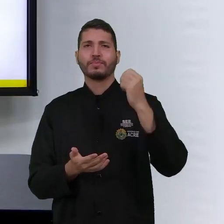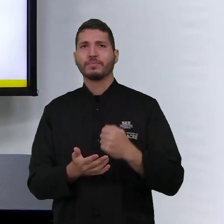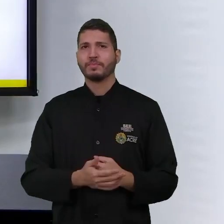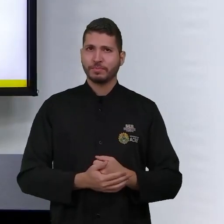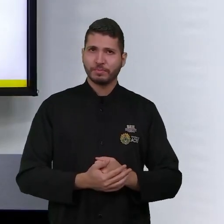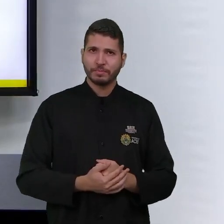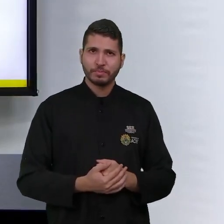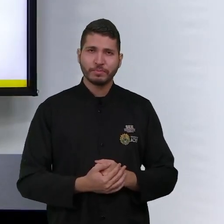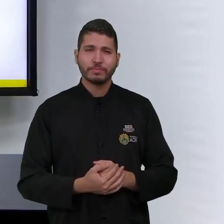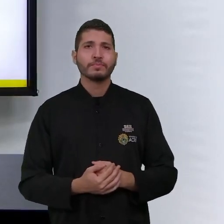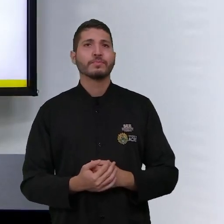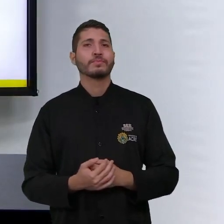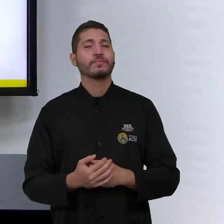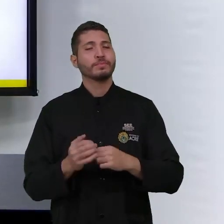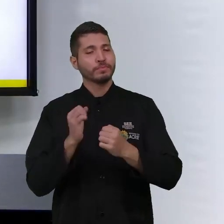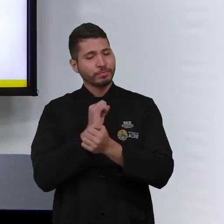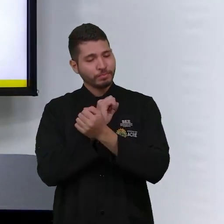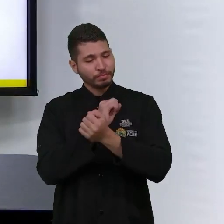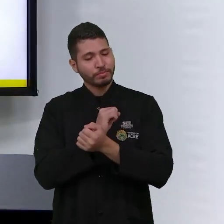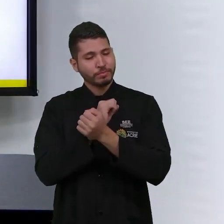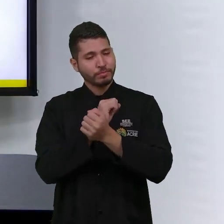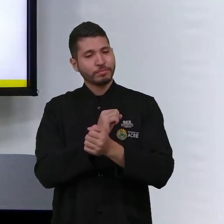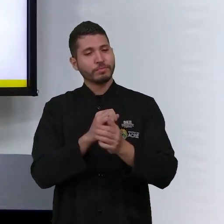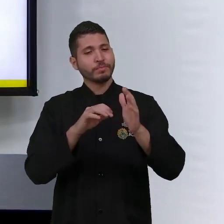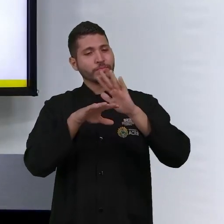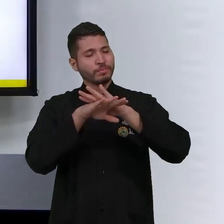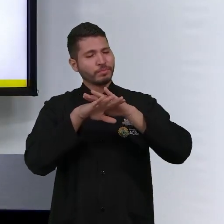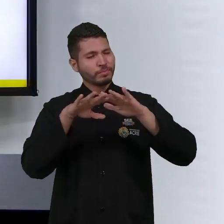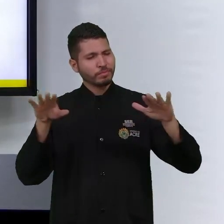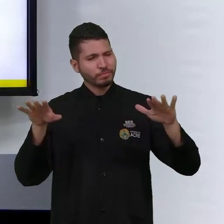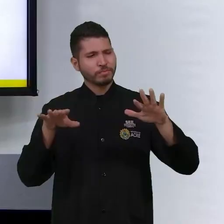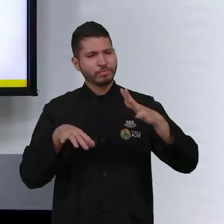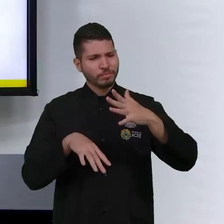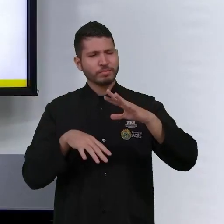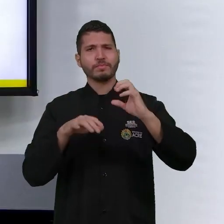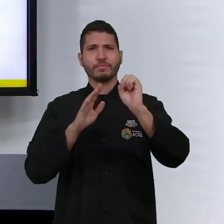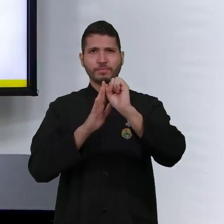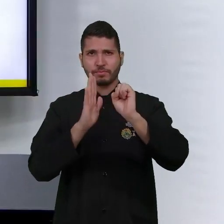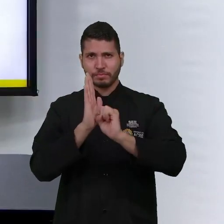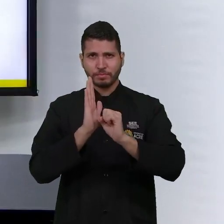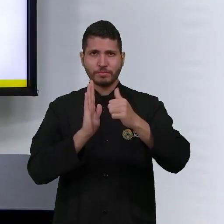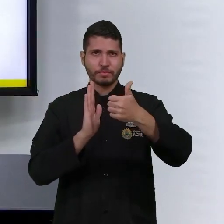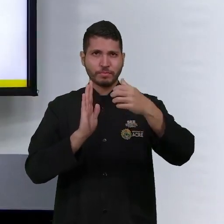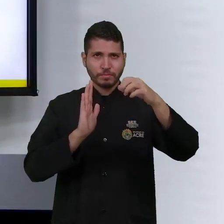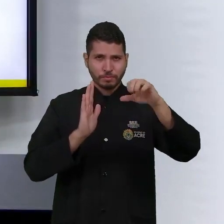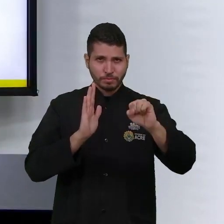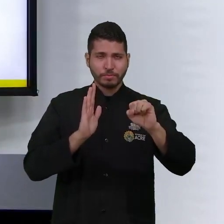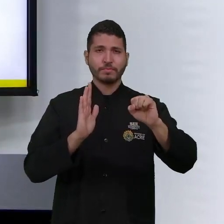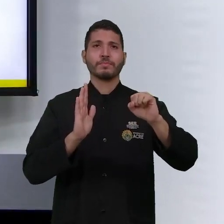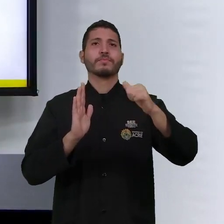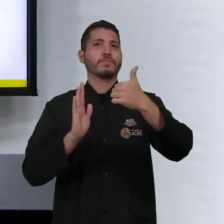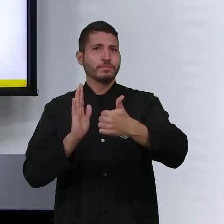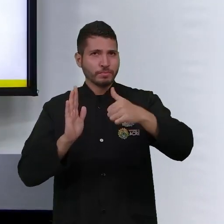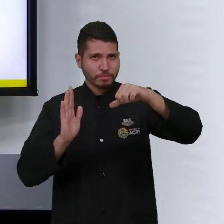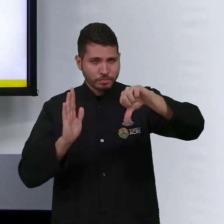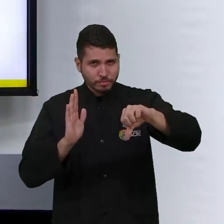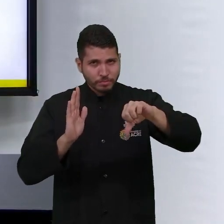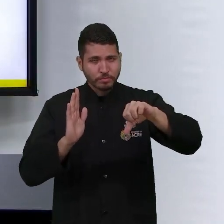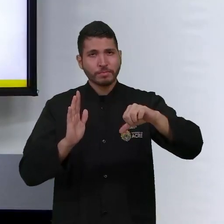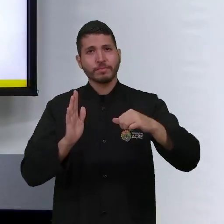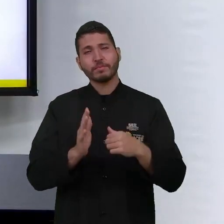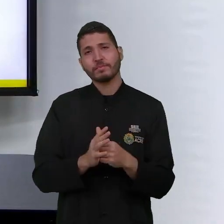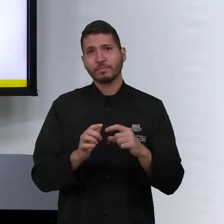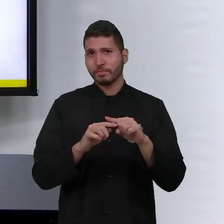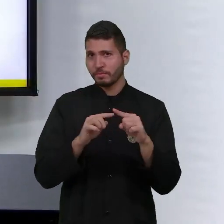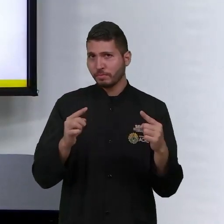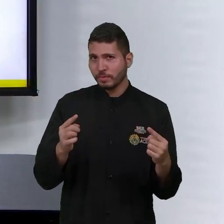escravidão sendo abolida no mundo ocidental, ali por volta do século XVIII e XIX, vamos continuar a presenciar até